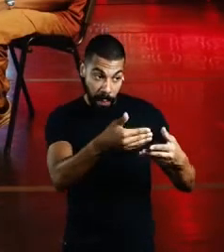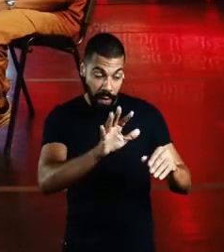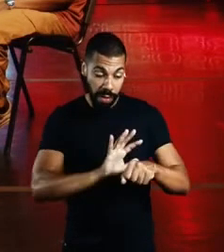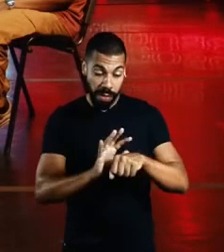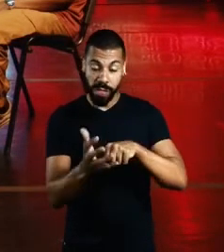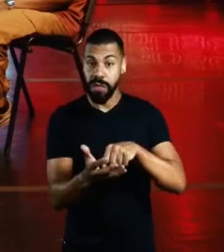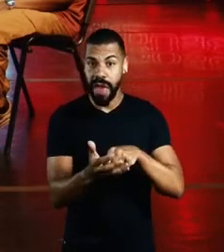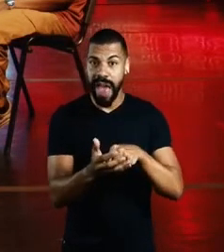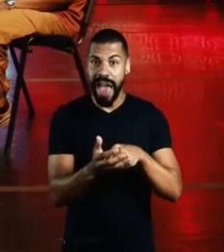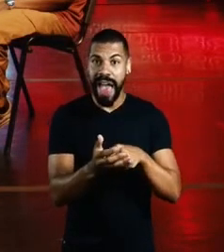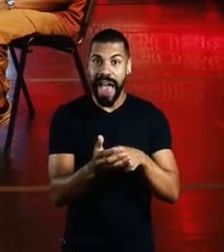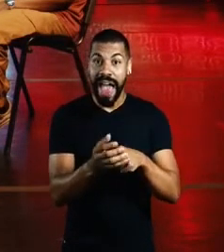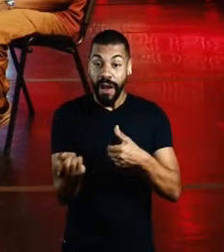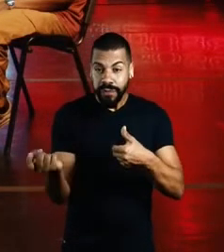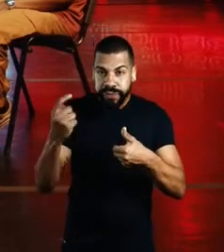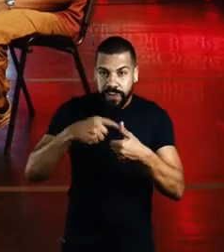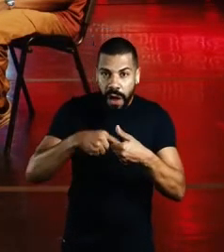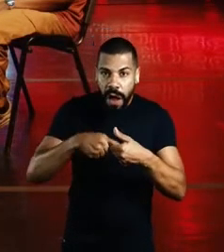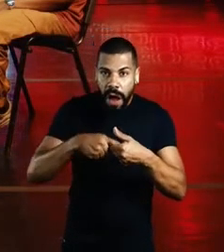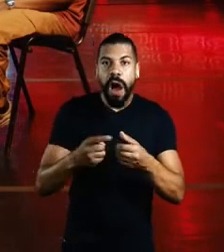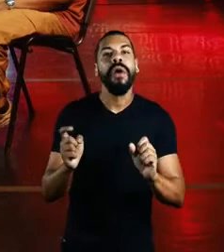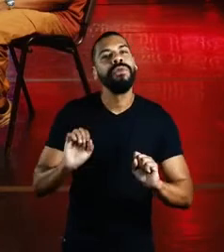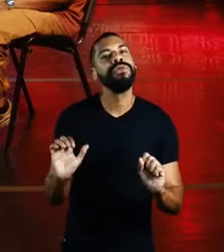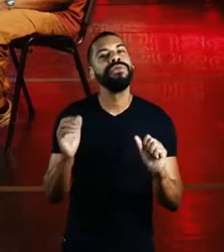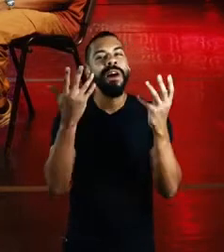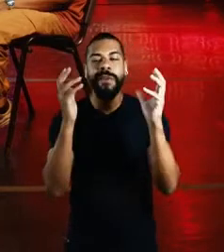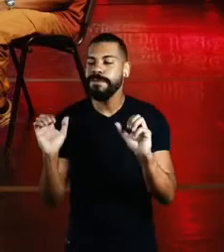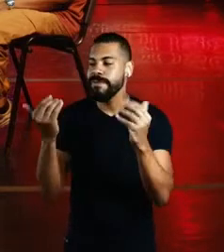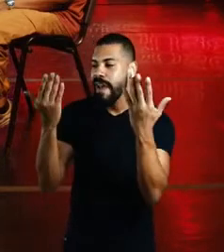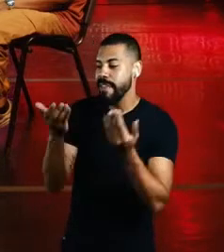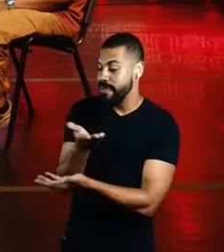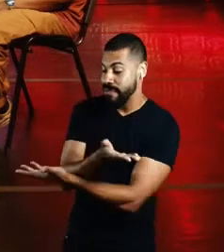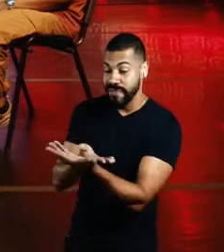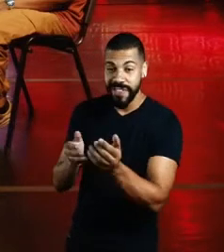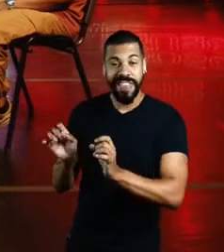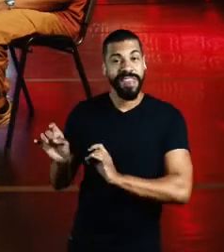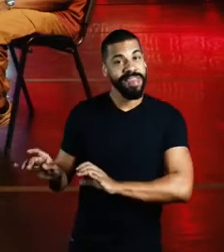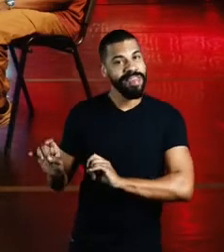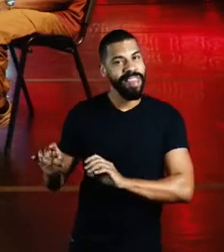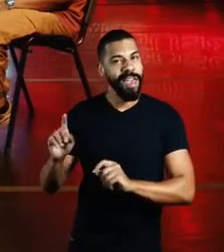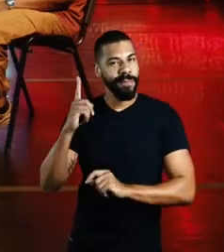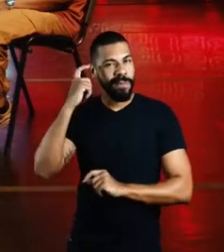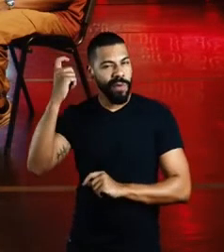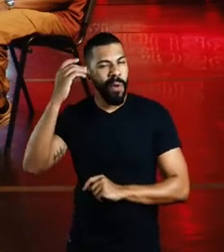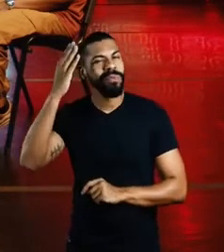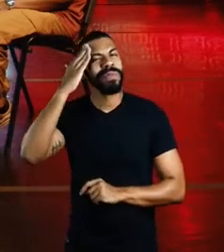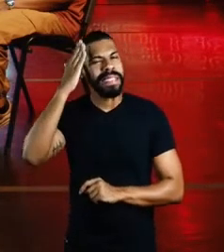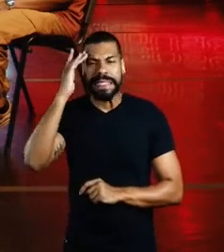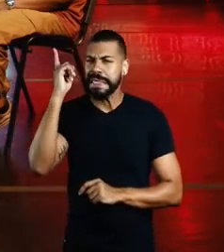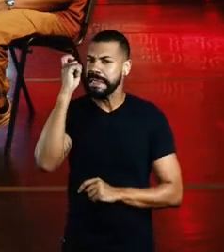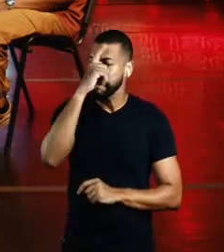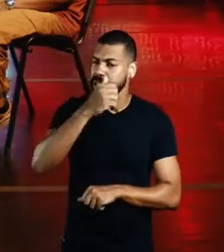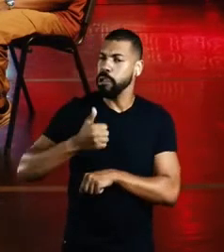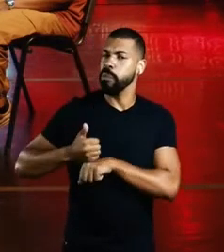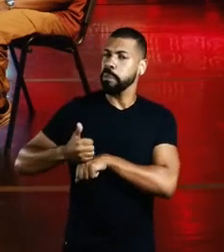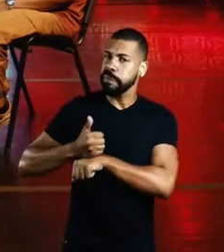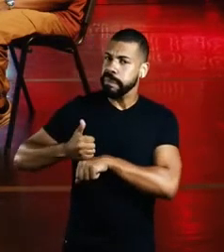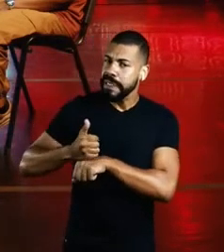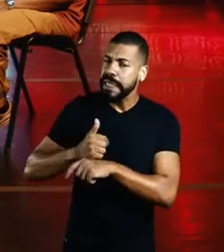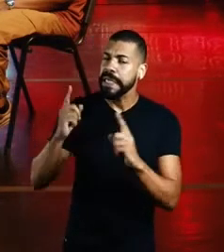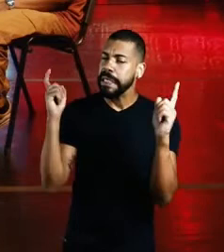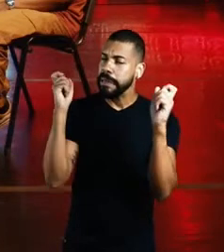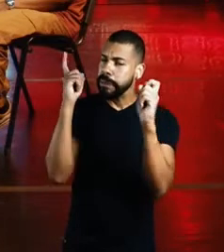festas voltem, né? Vocês técnicos de som também que estão passando por uma situação difícil, ganhem